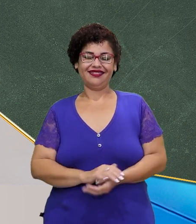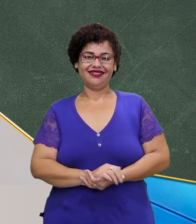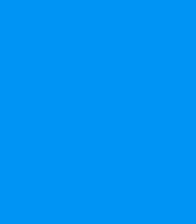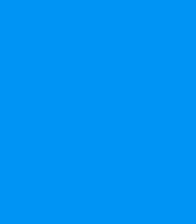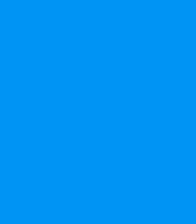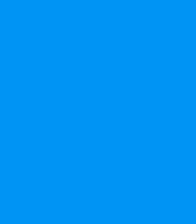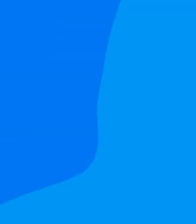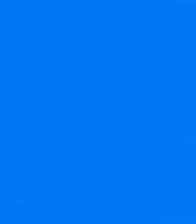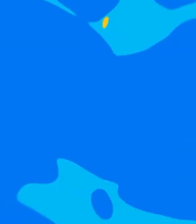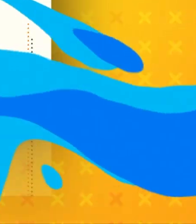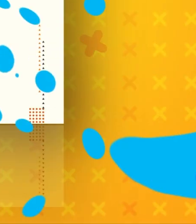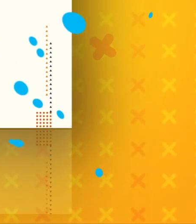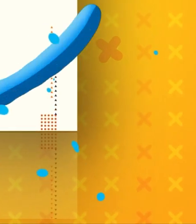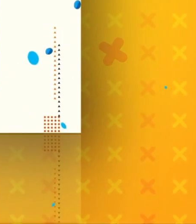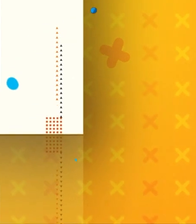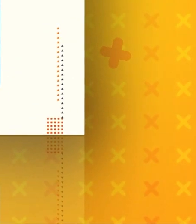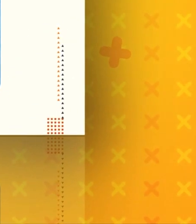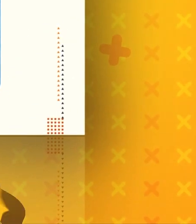matemática.